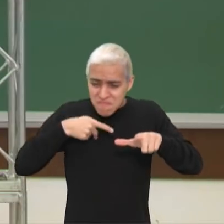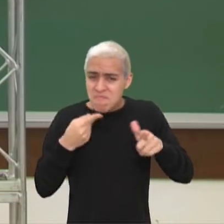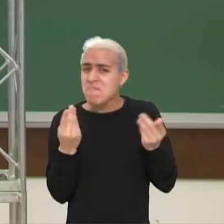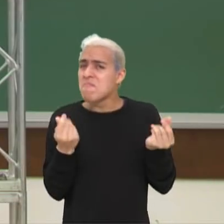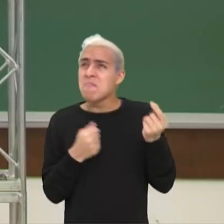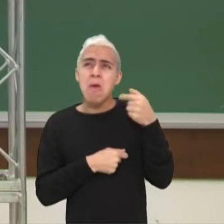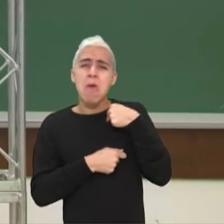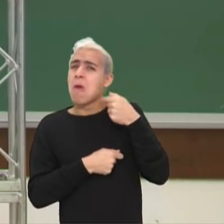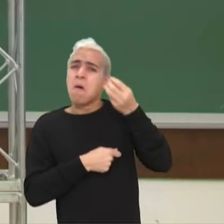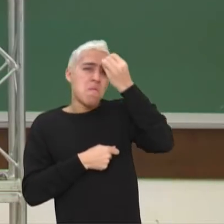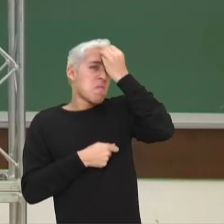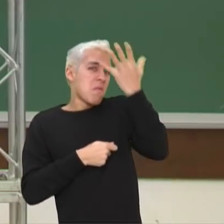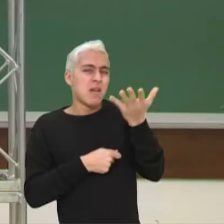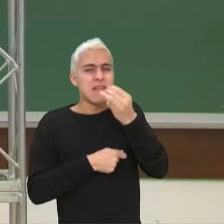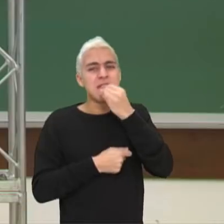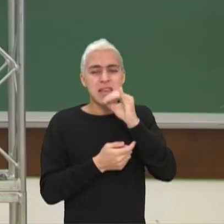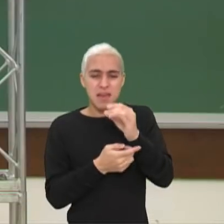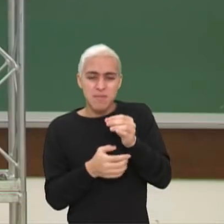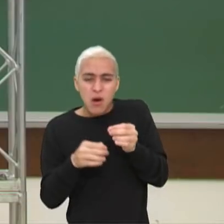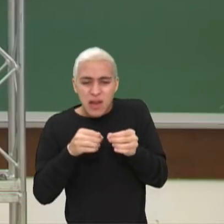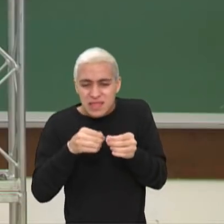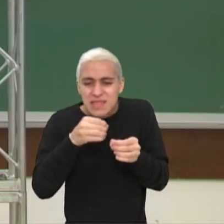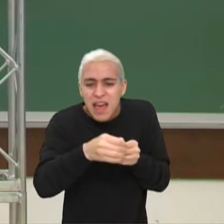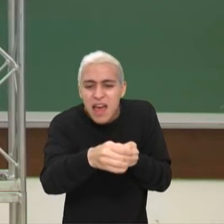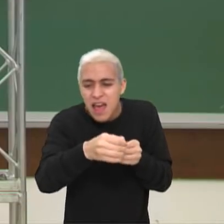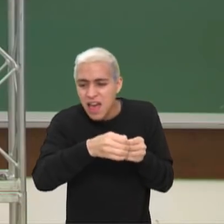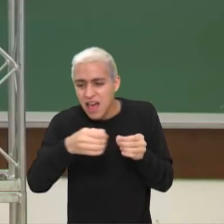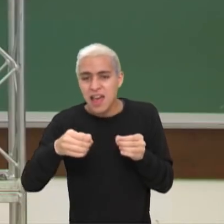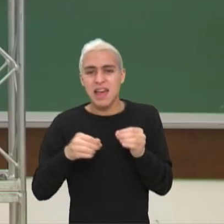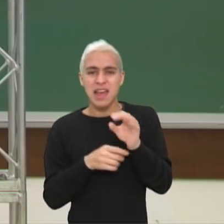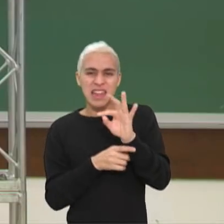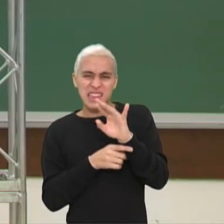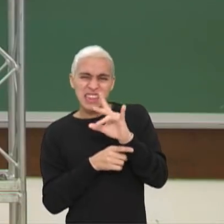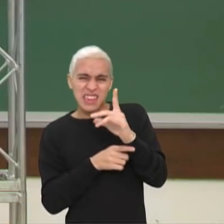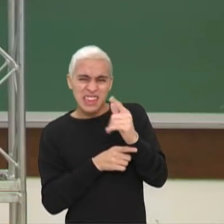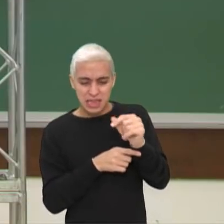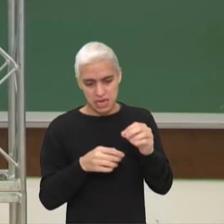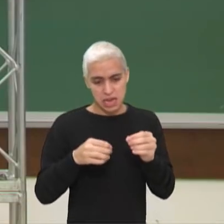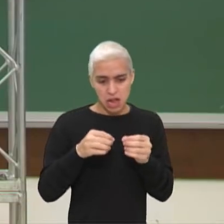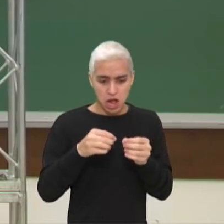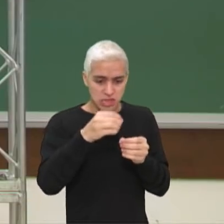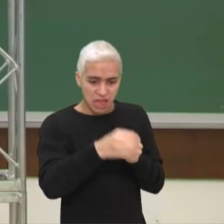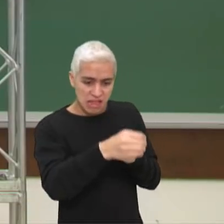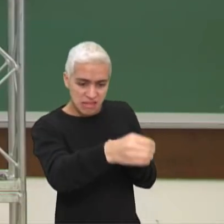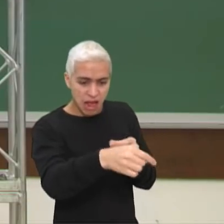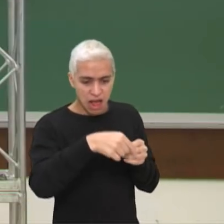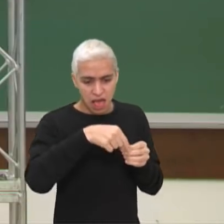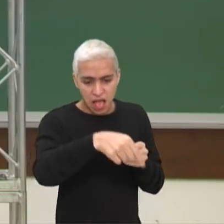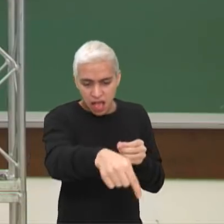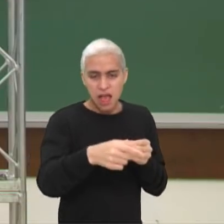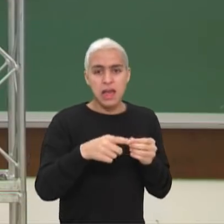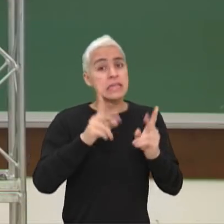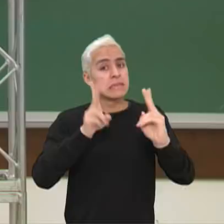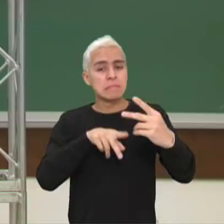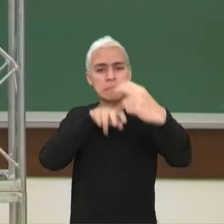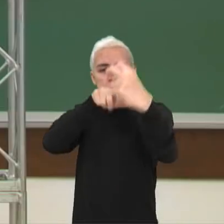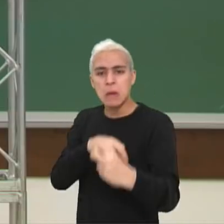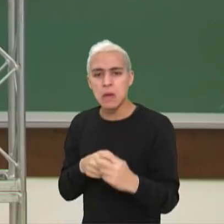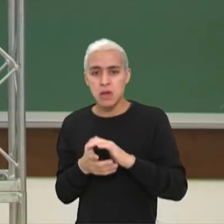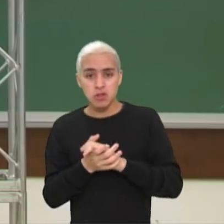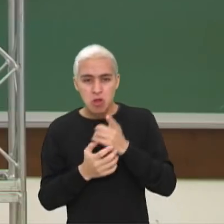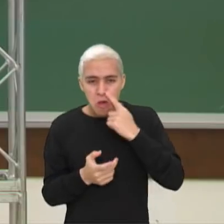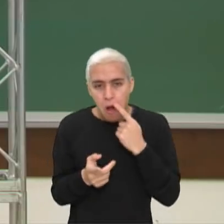sozinho. Então, você vai jogar uma dama, um xadrez, uma trilha, você vai ter um adversário. Então, automaticamente, você vai estar conversando